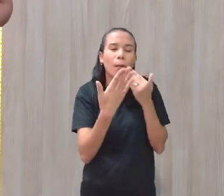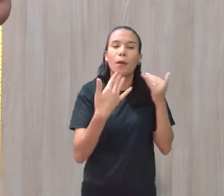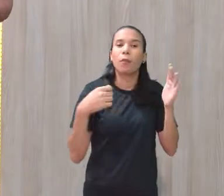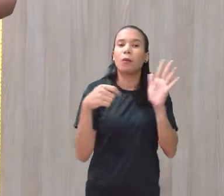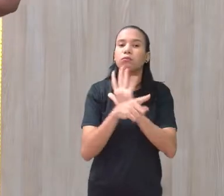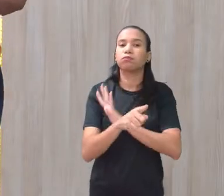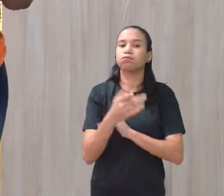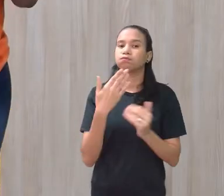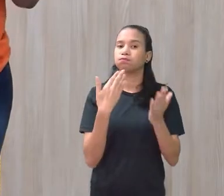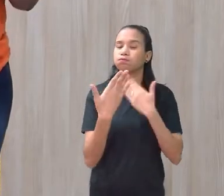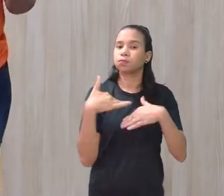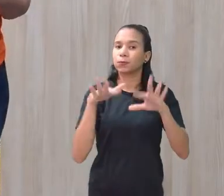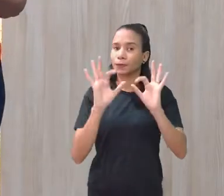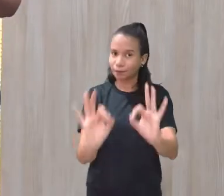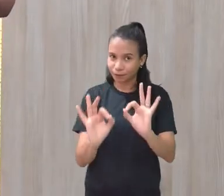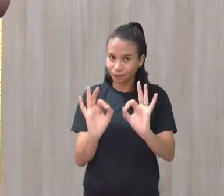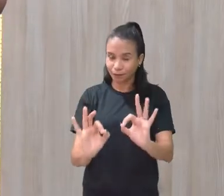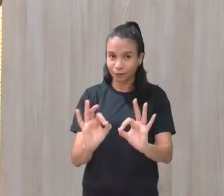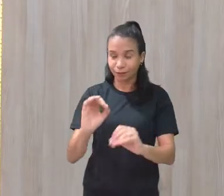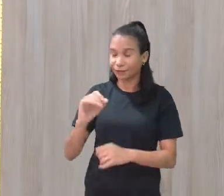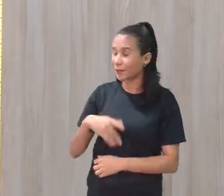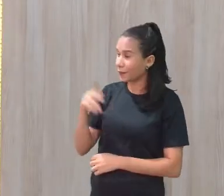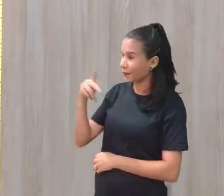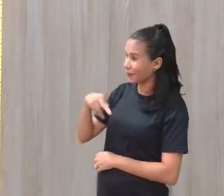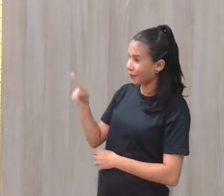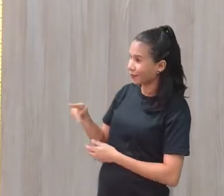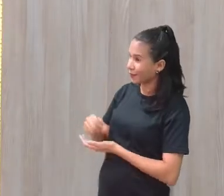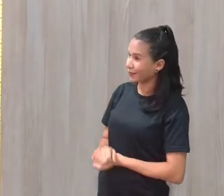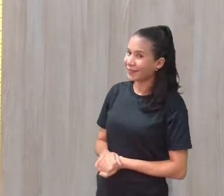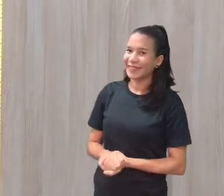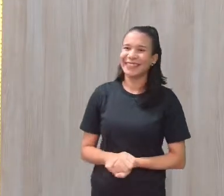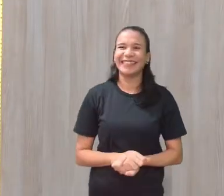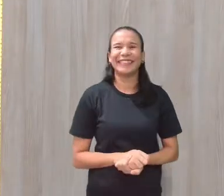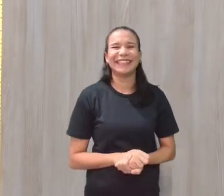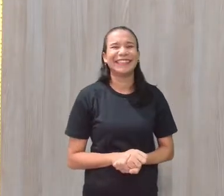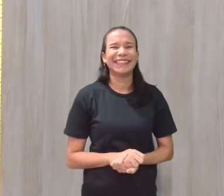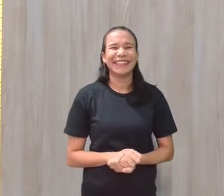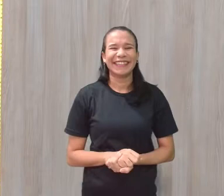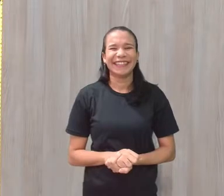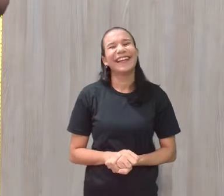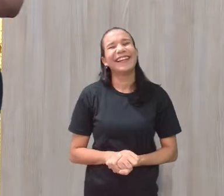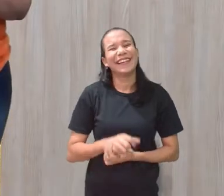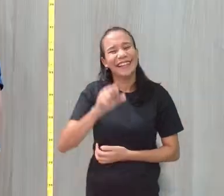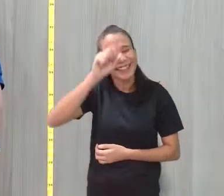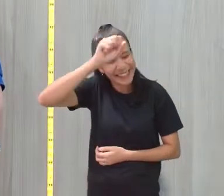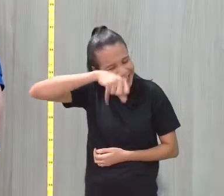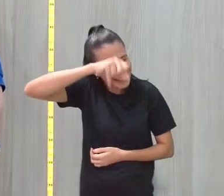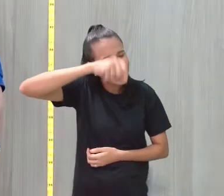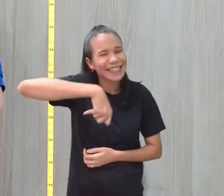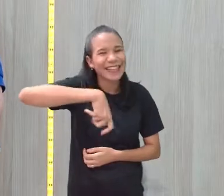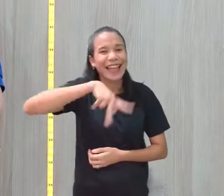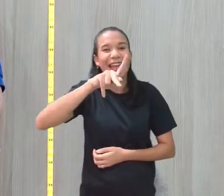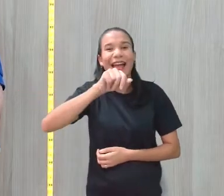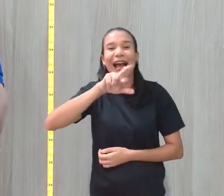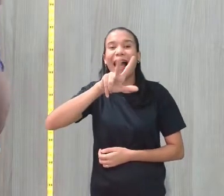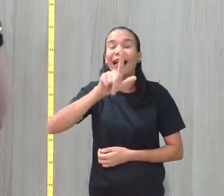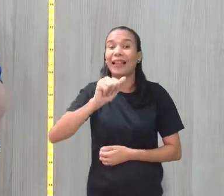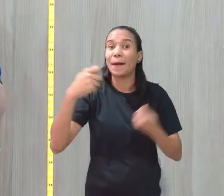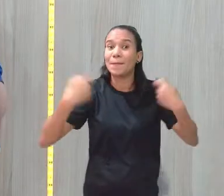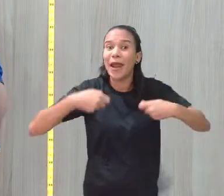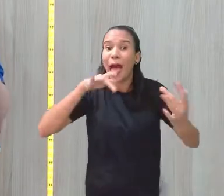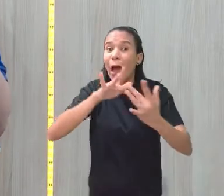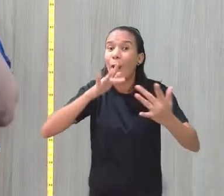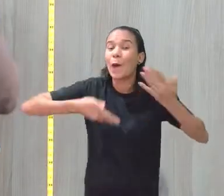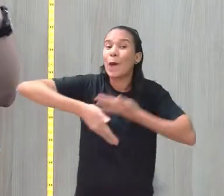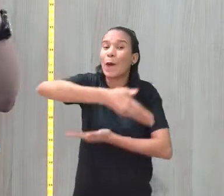comentando. Certo, Carolina? Professora Carolina? Isso aí, Carla. Temos que